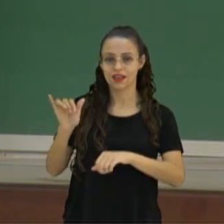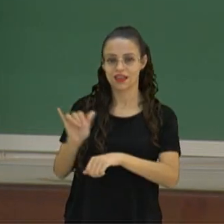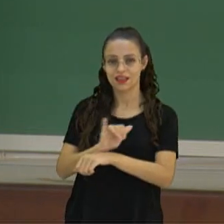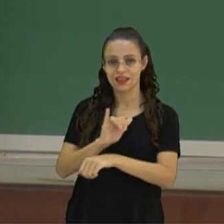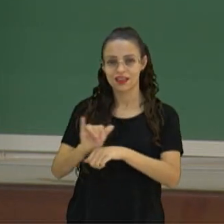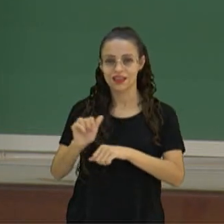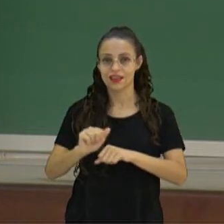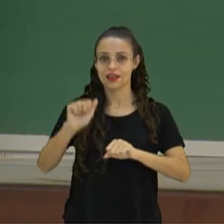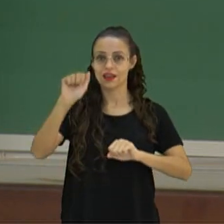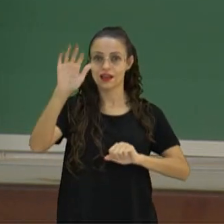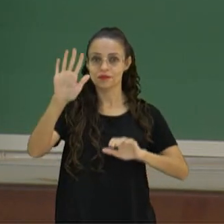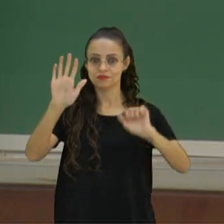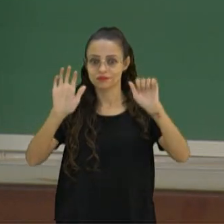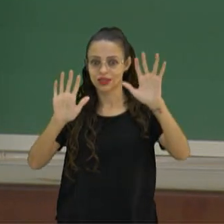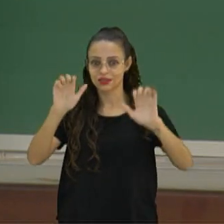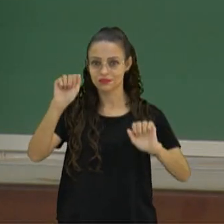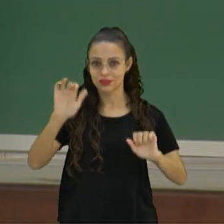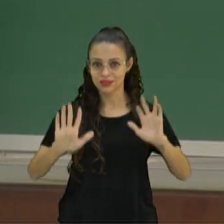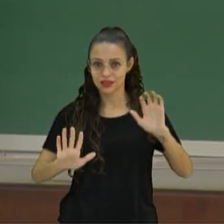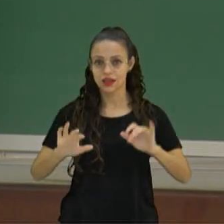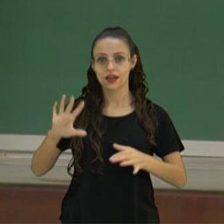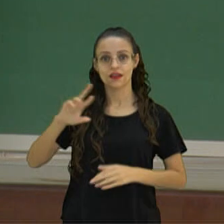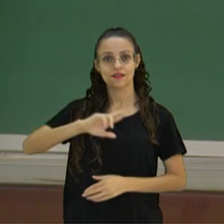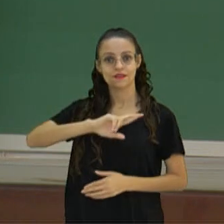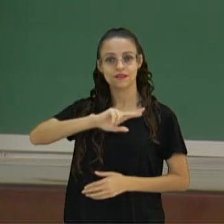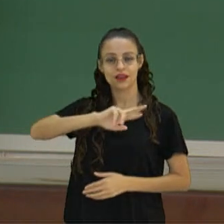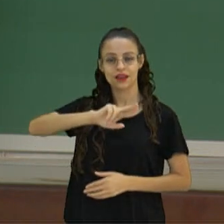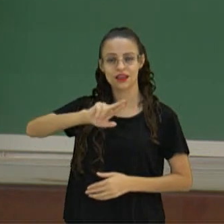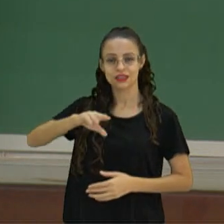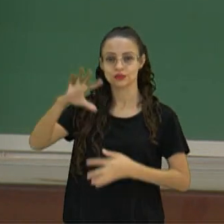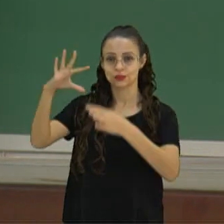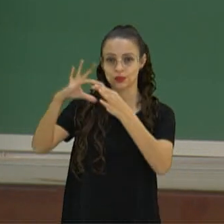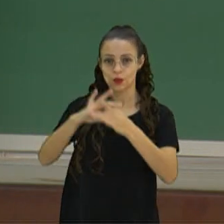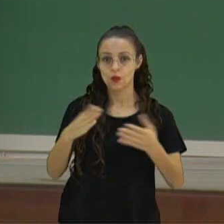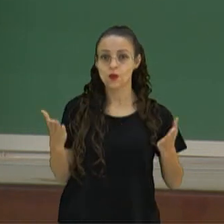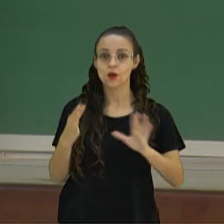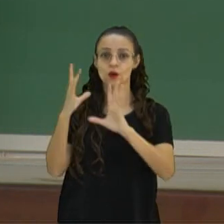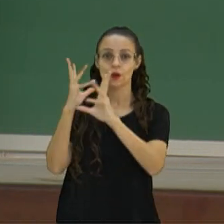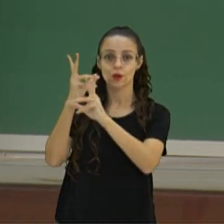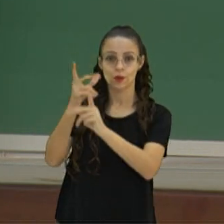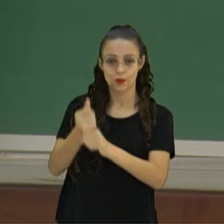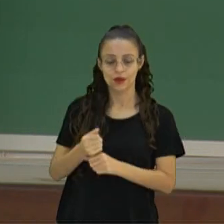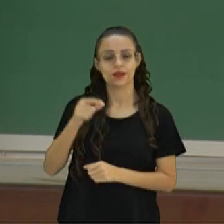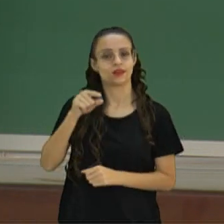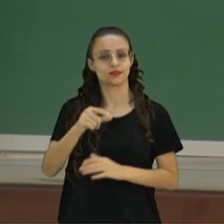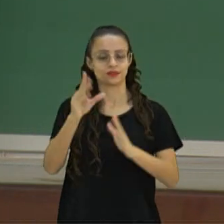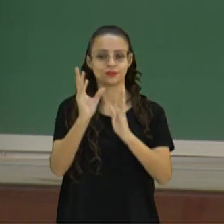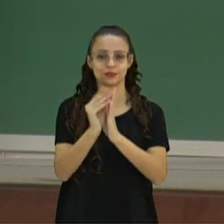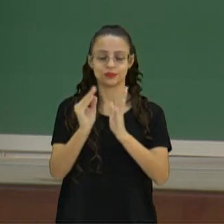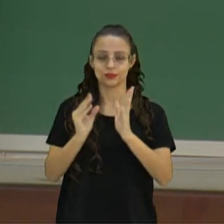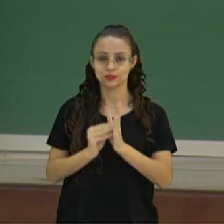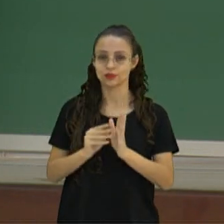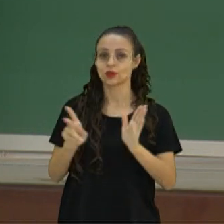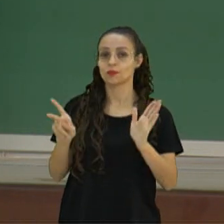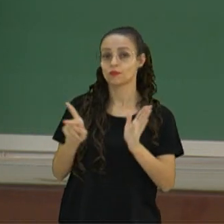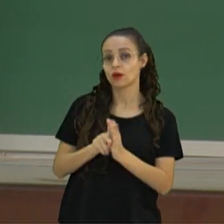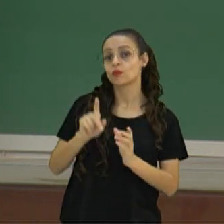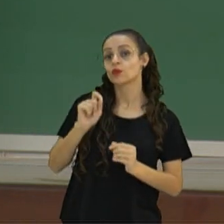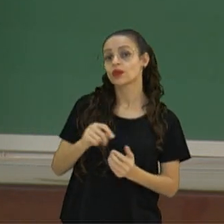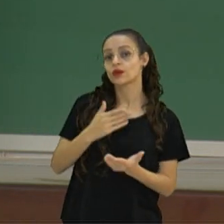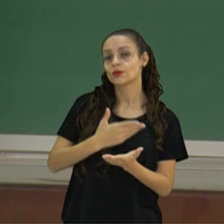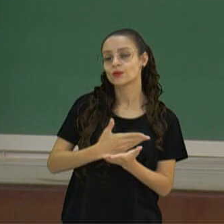improvisação, à mímica, a vários contextos, né? Hoje nós vamos retomar esses conteúdos, vamos rever esses conteúdos que nós trabalhamos no início